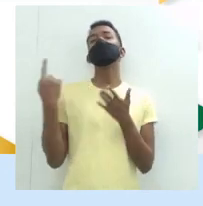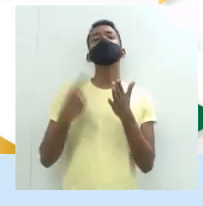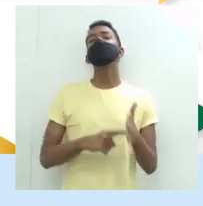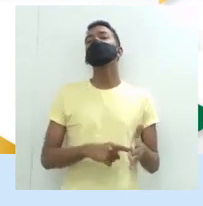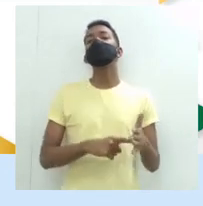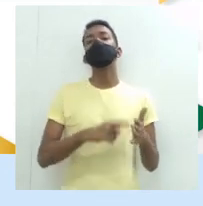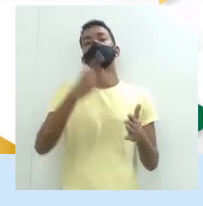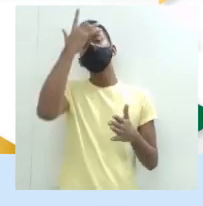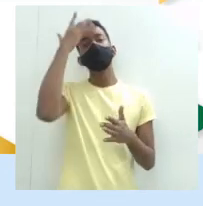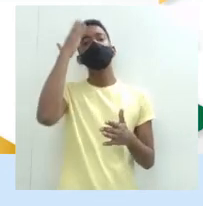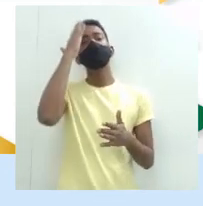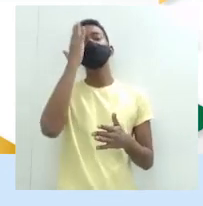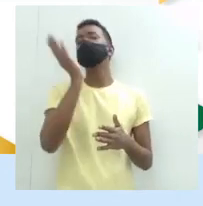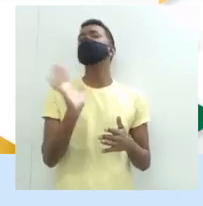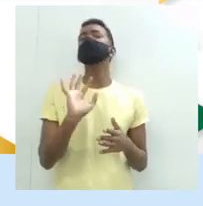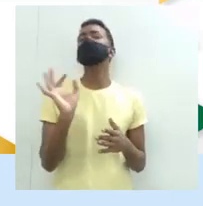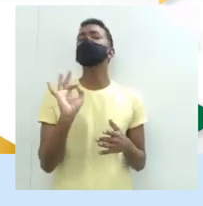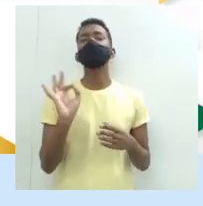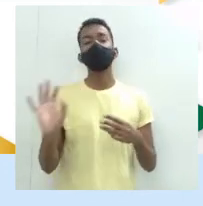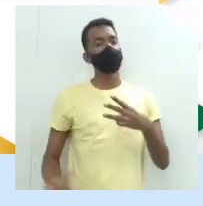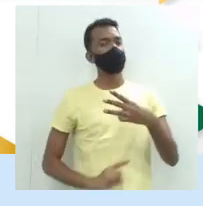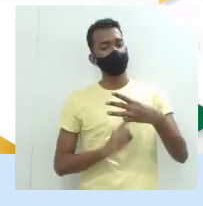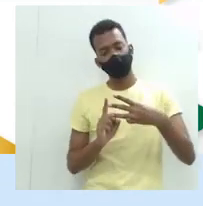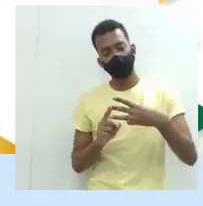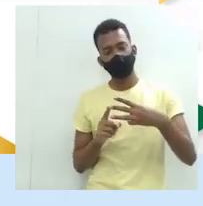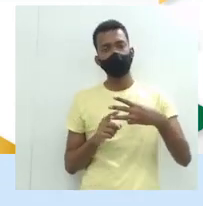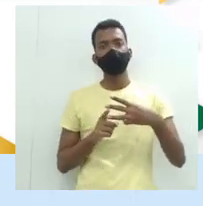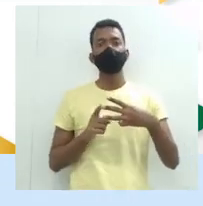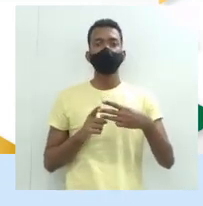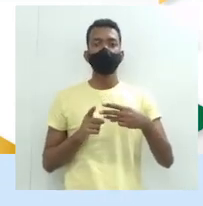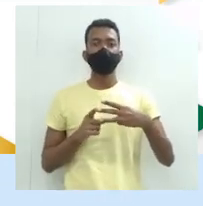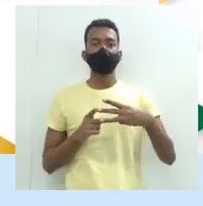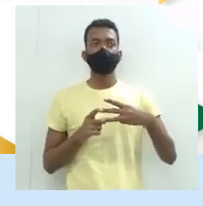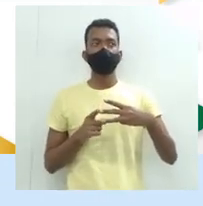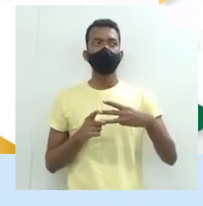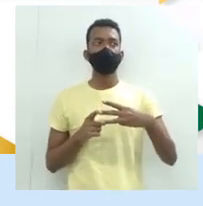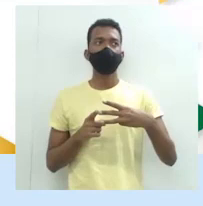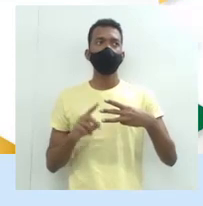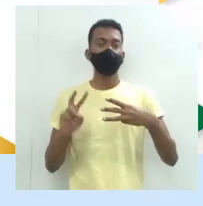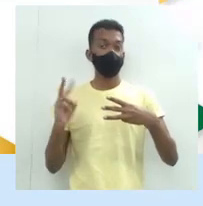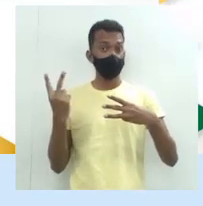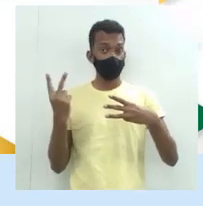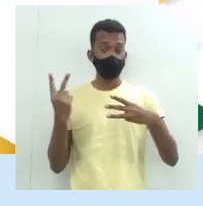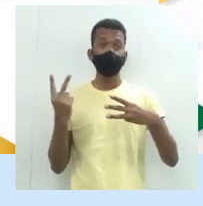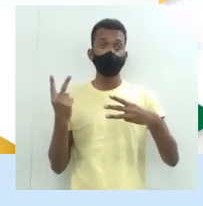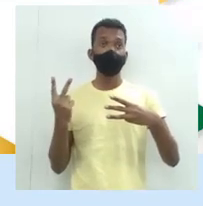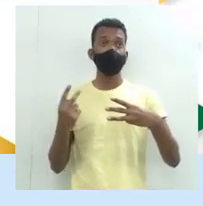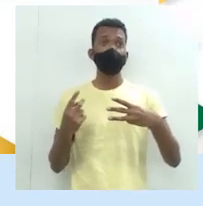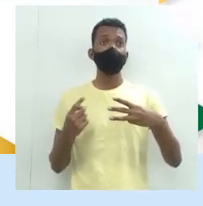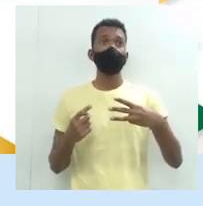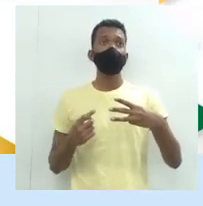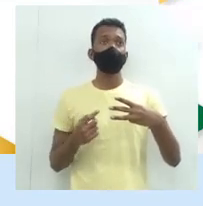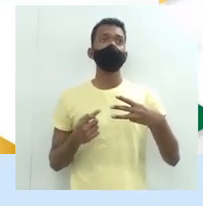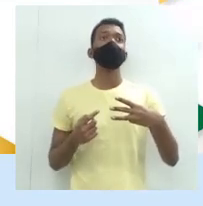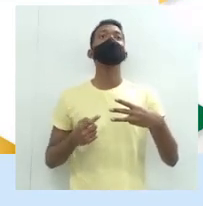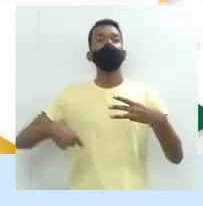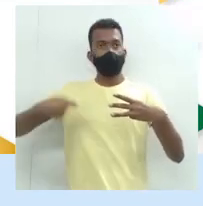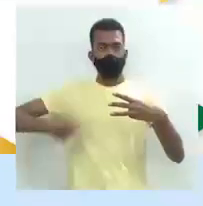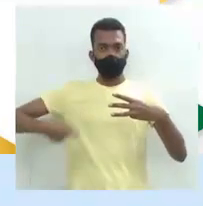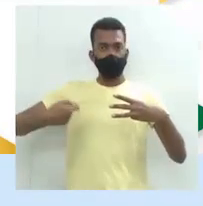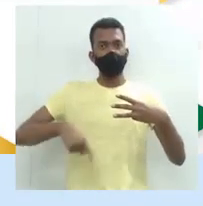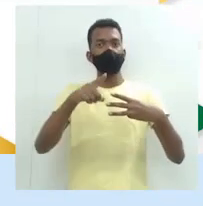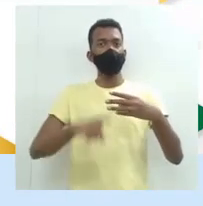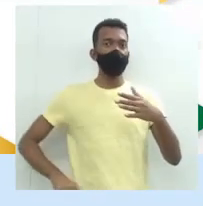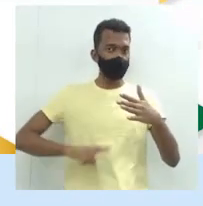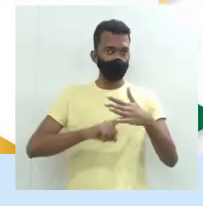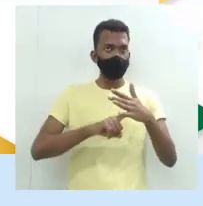para as pessoas saberem. Oh my God. Por favor, né? Number 2. That's necessary to denounce